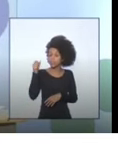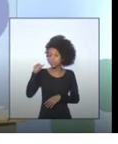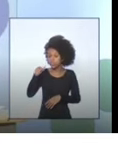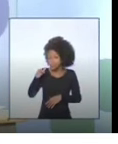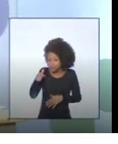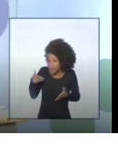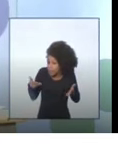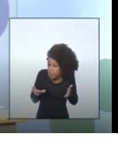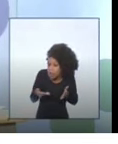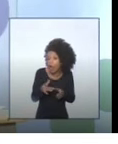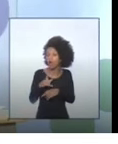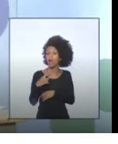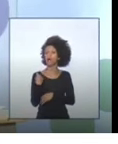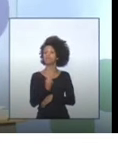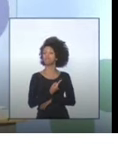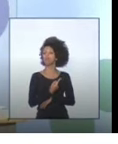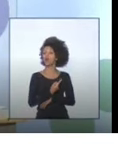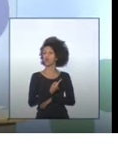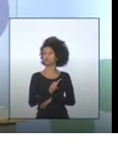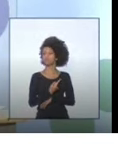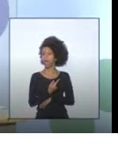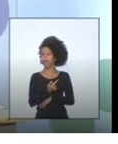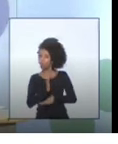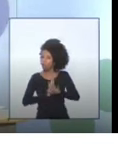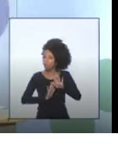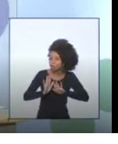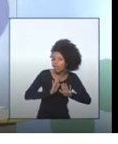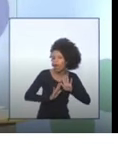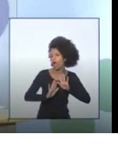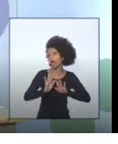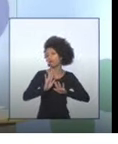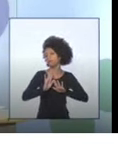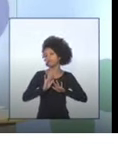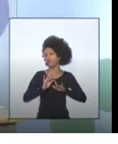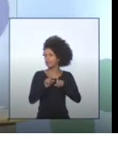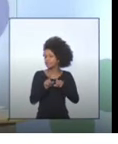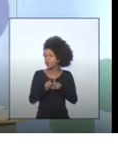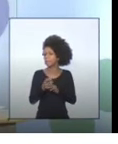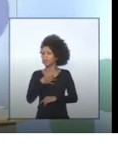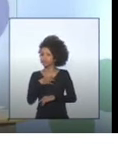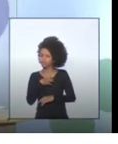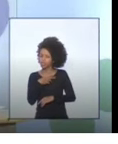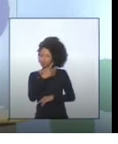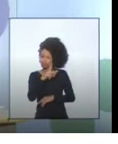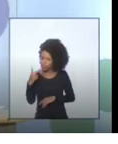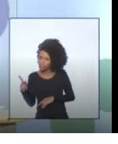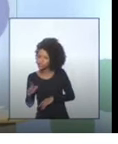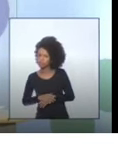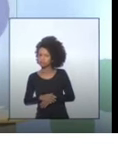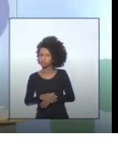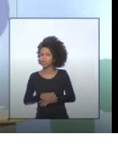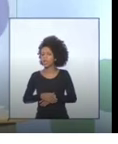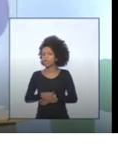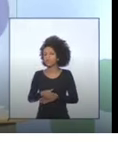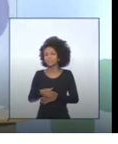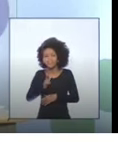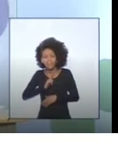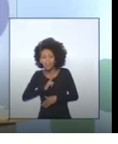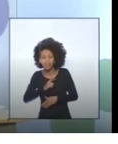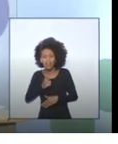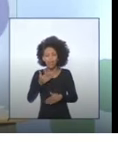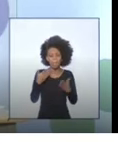gente realmente se policie, mas também policie as nossas ações e promova o diálogo com o colega. Se